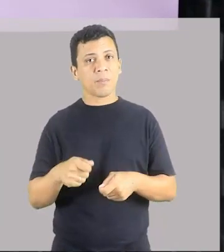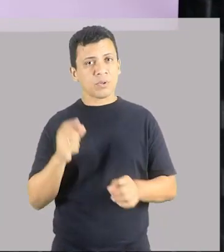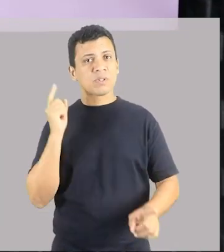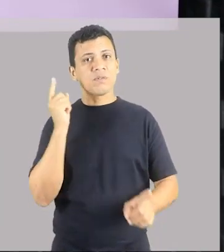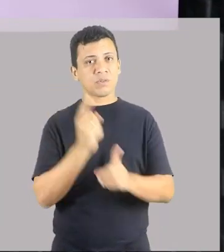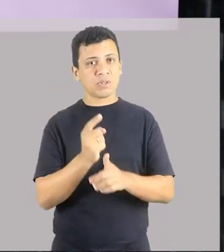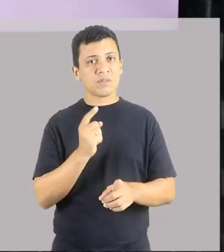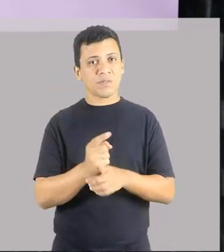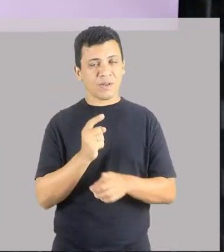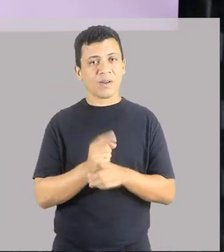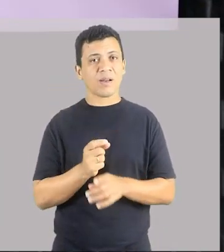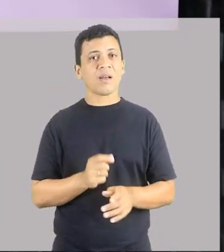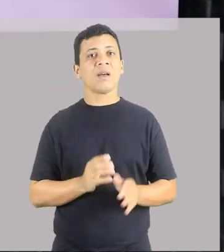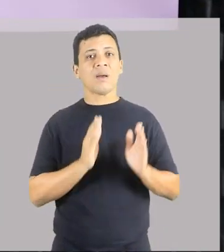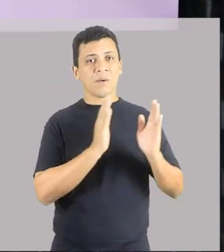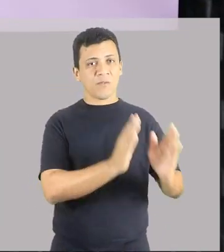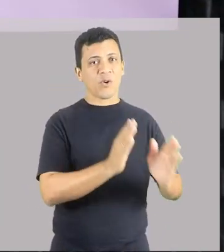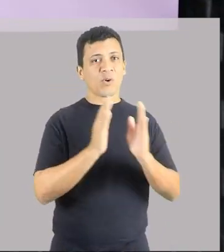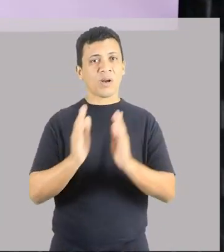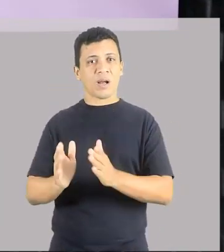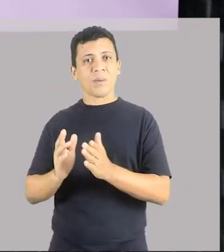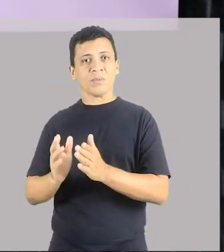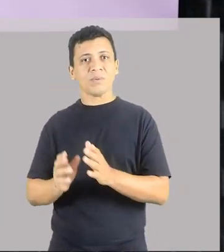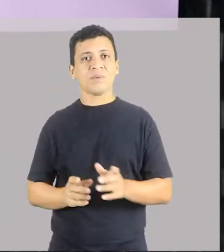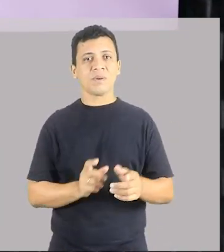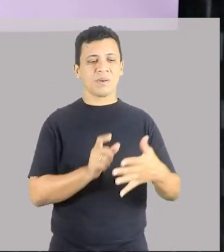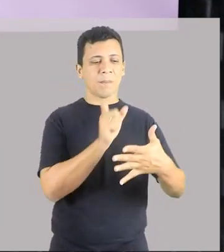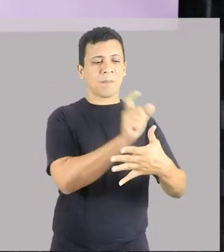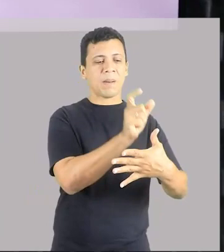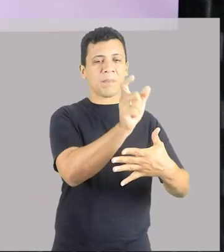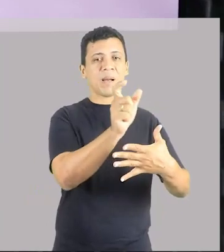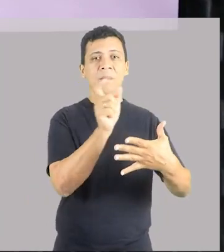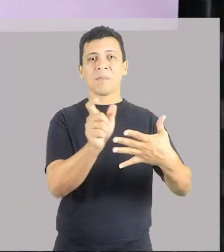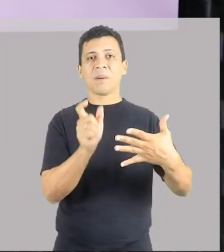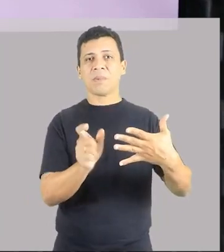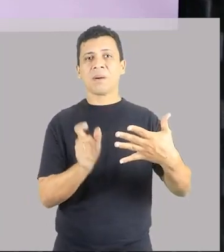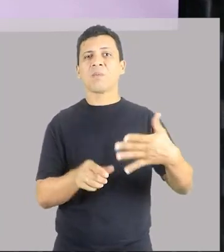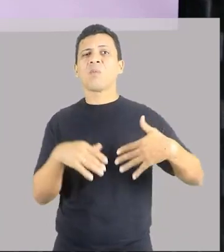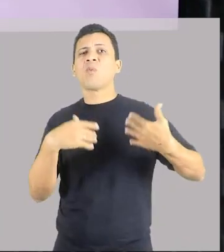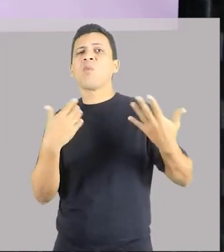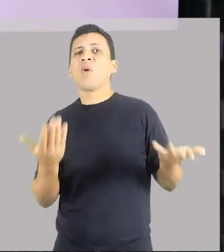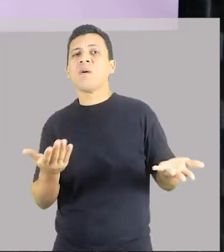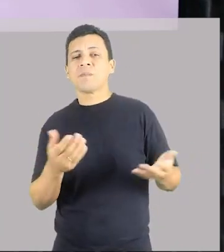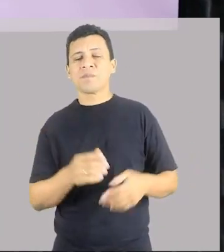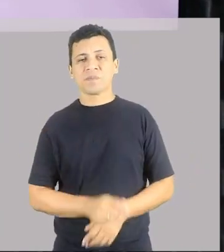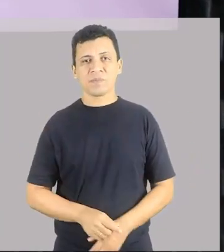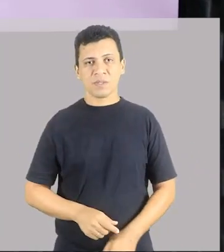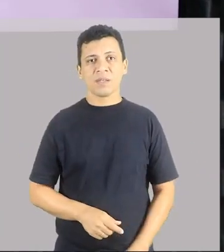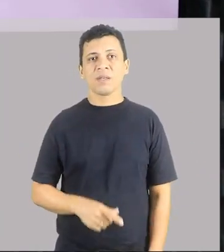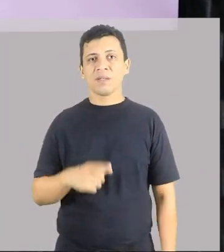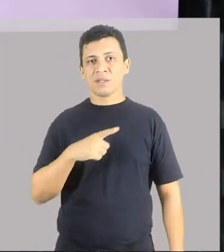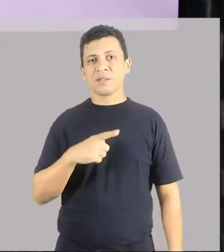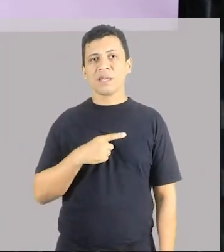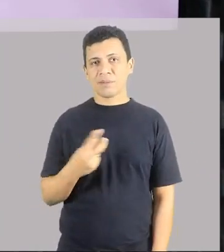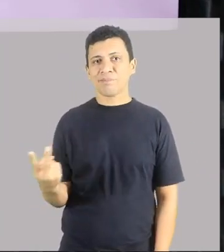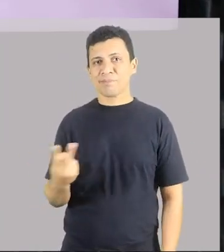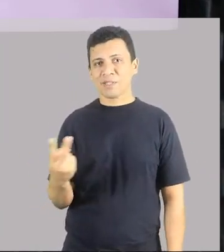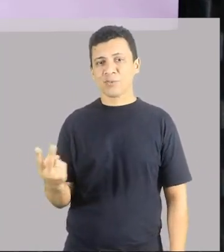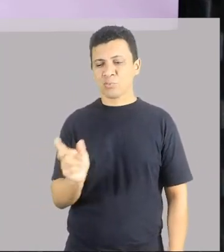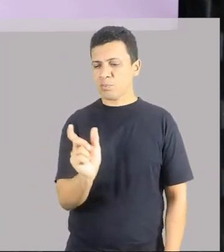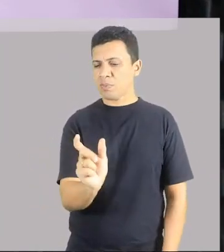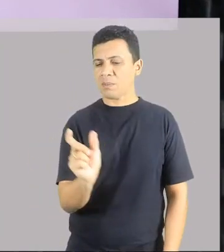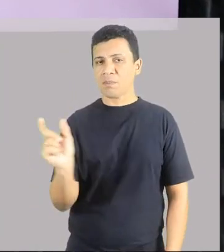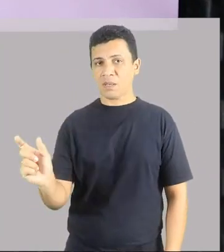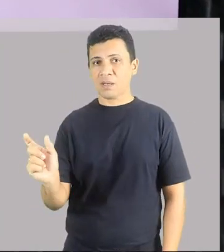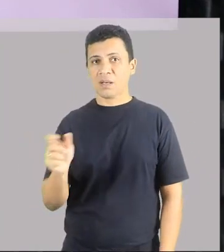identificar no pad de vocábulos indicados em Olha ele tá me dizendo que há afixo nessas palavras então ele quer que